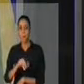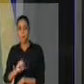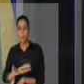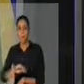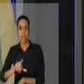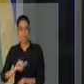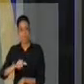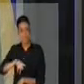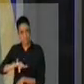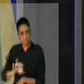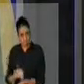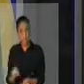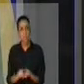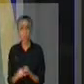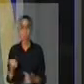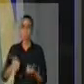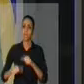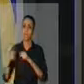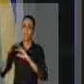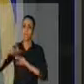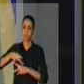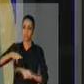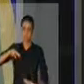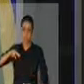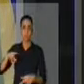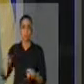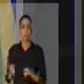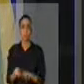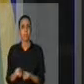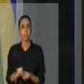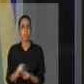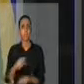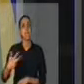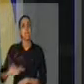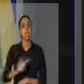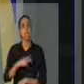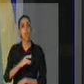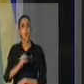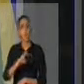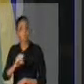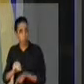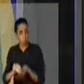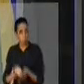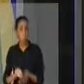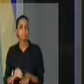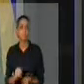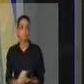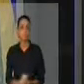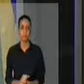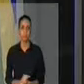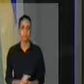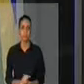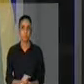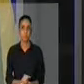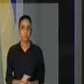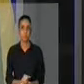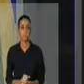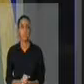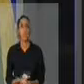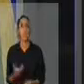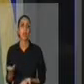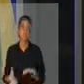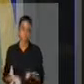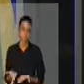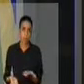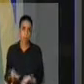a genética, quimioterapia-alvo molecular e cirurgia robótica. São métodos de tratamento menos